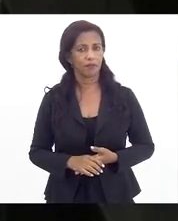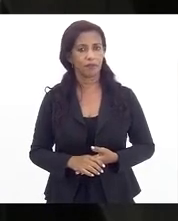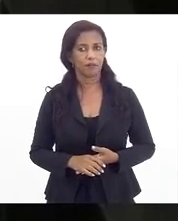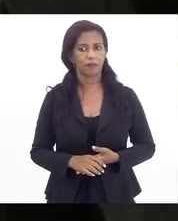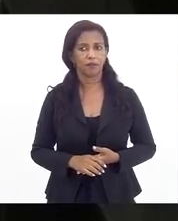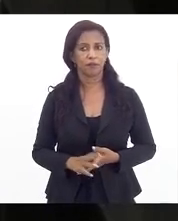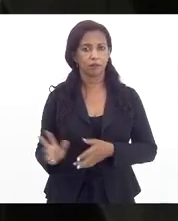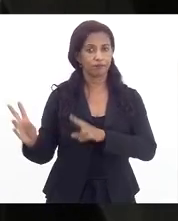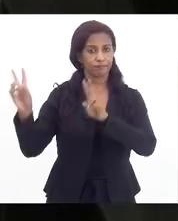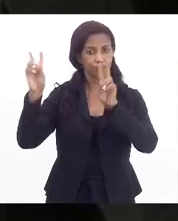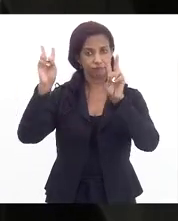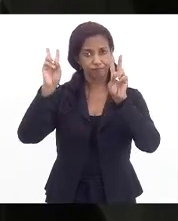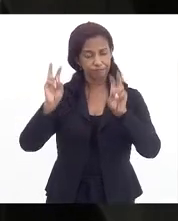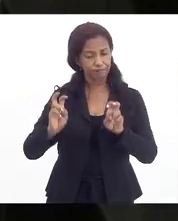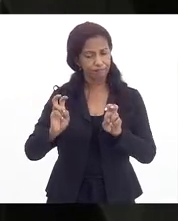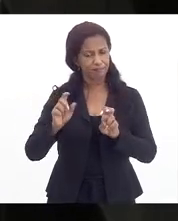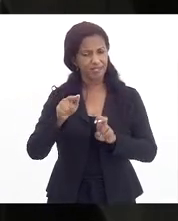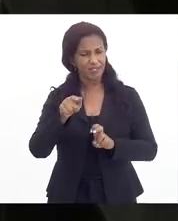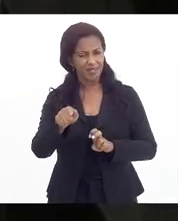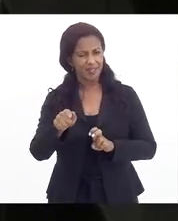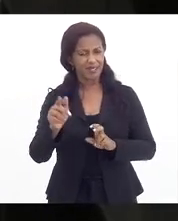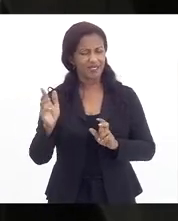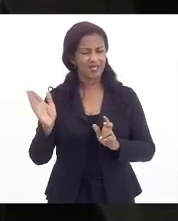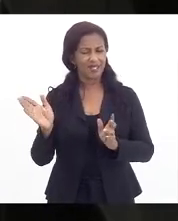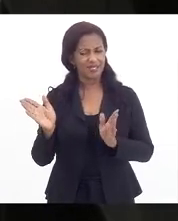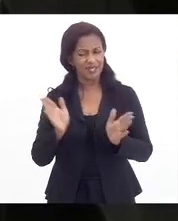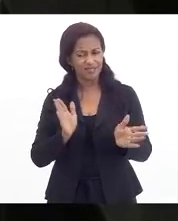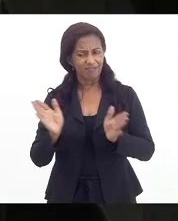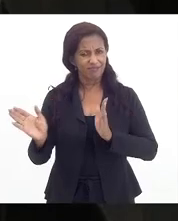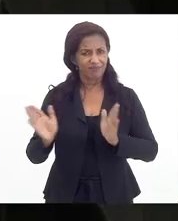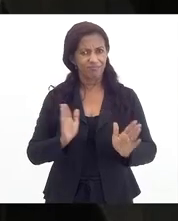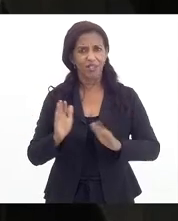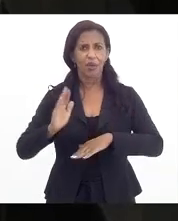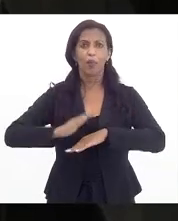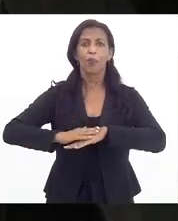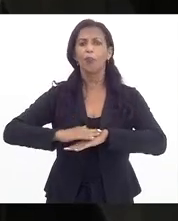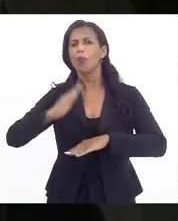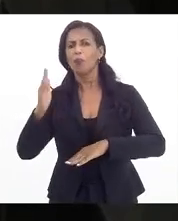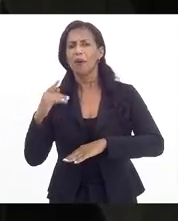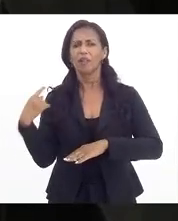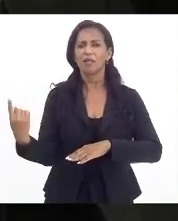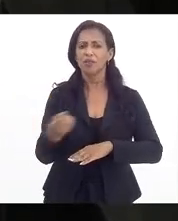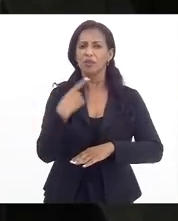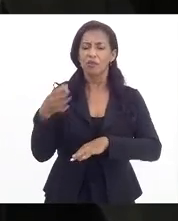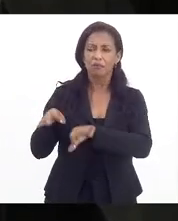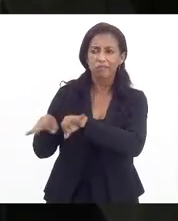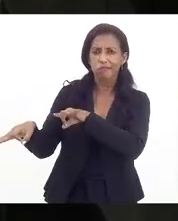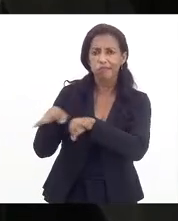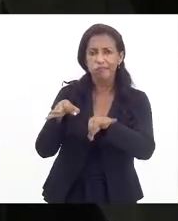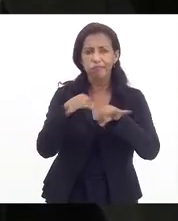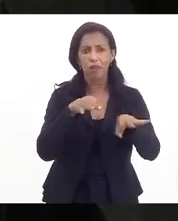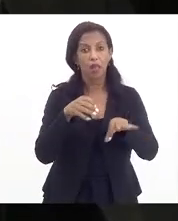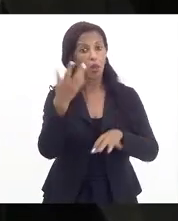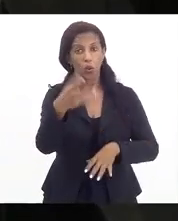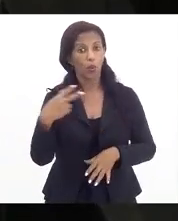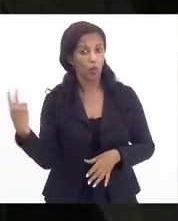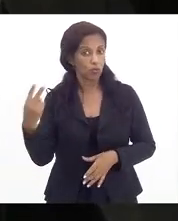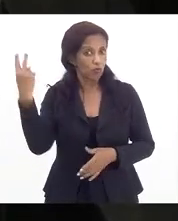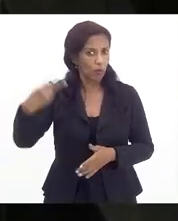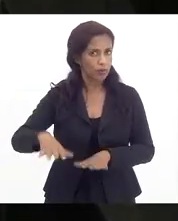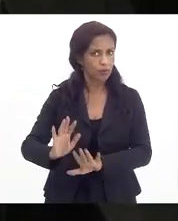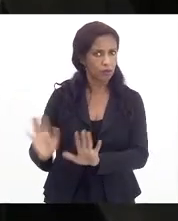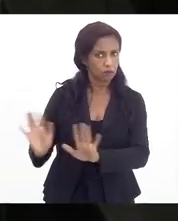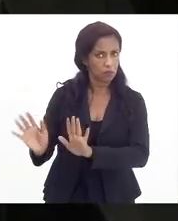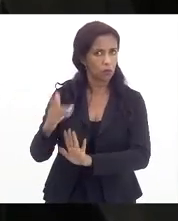respeito desta cronologia esse ritmo né Por mais que nós estejamos fazendo e eu não quero de valorizar isso não